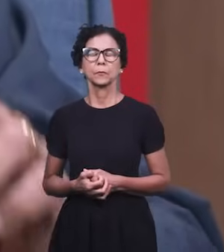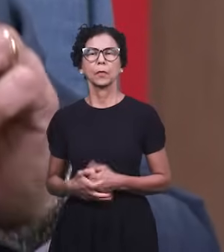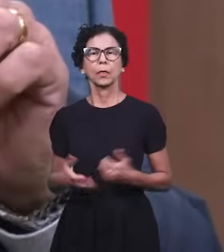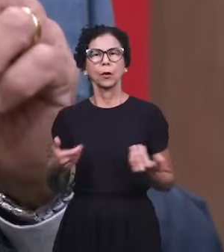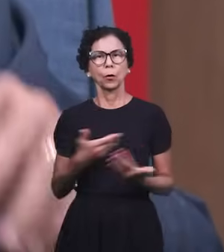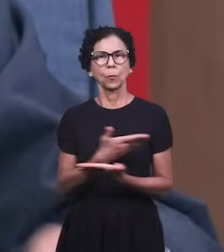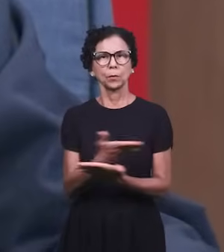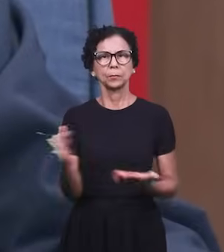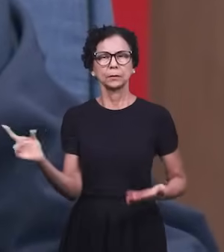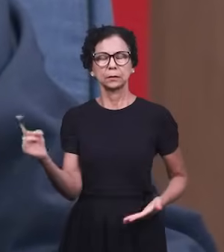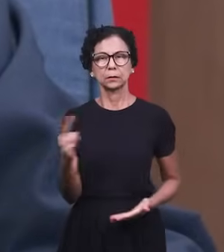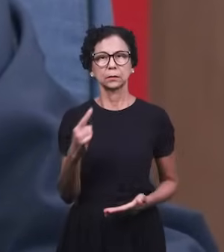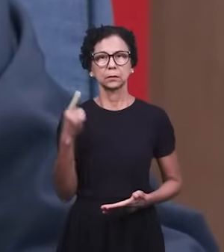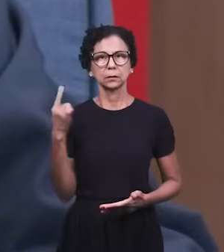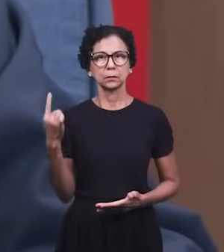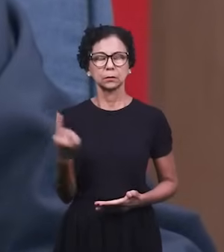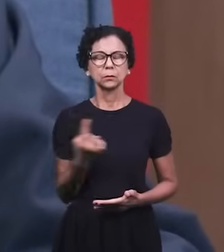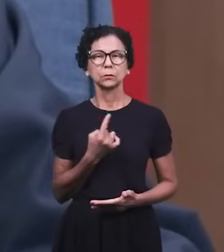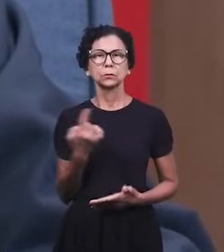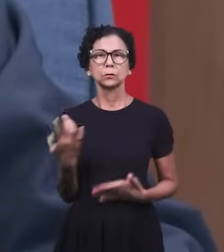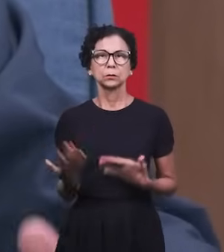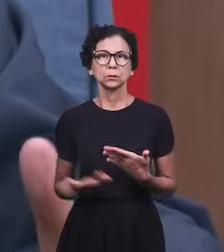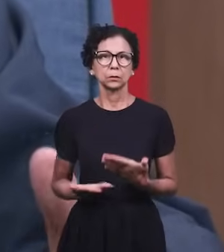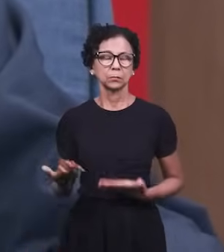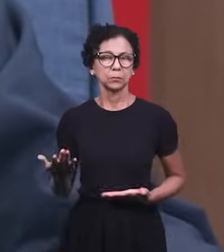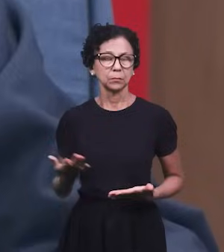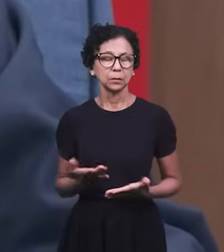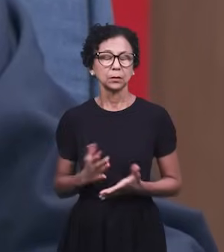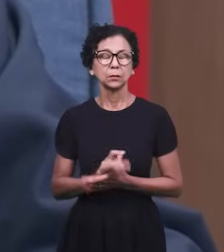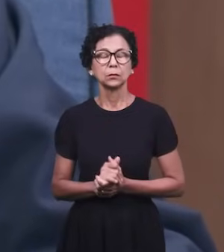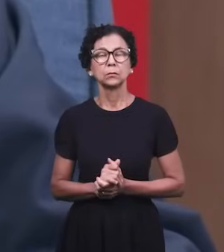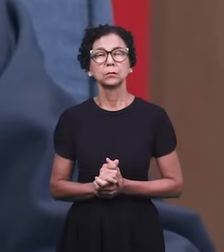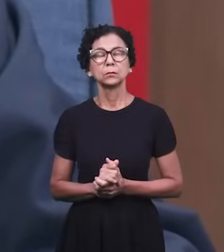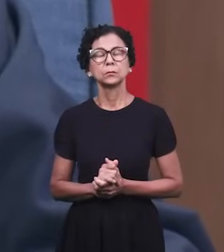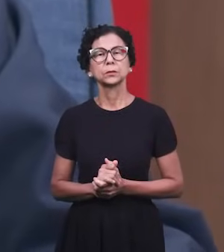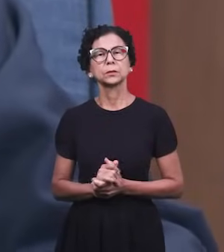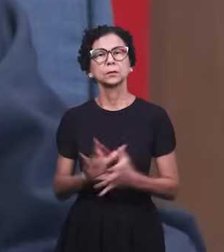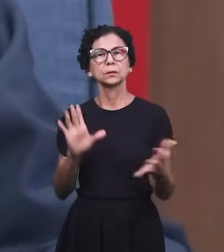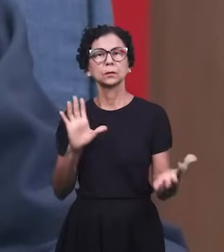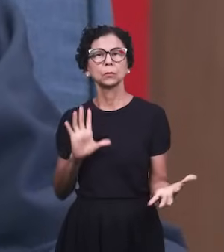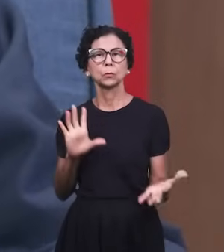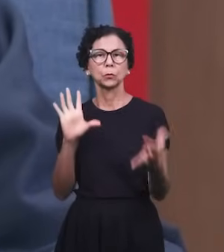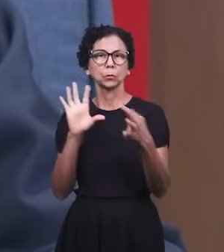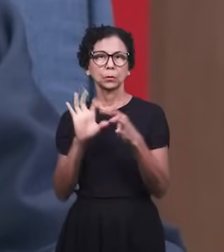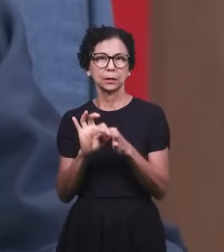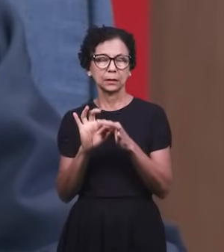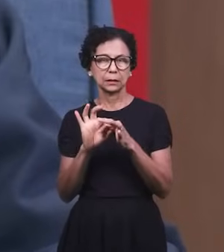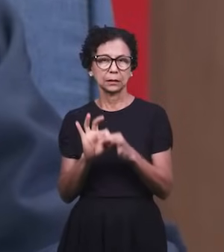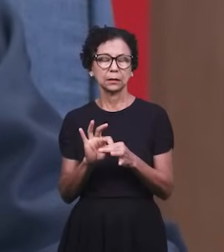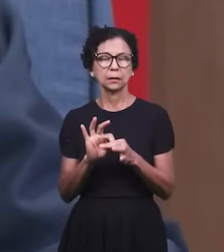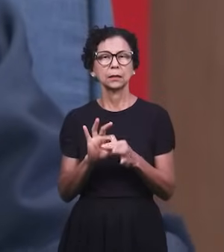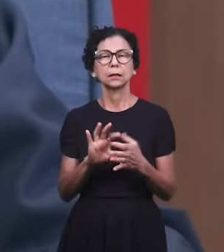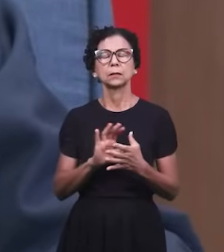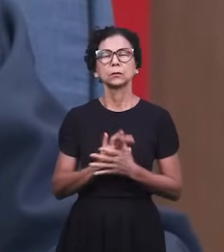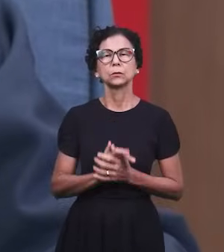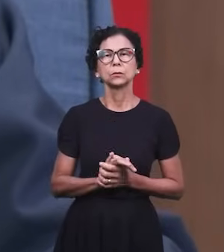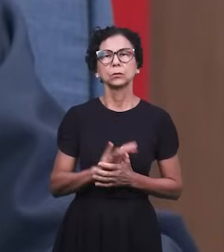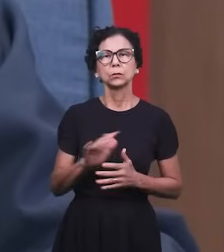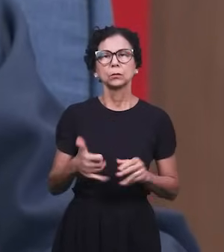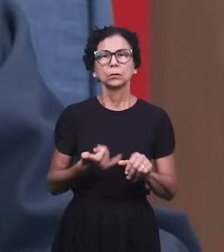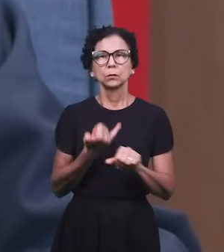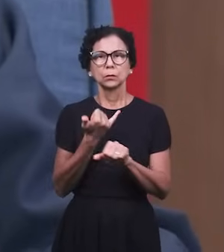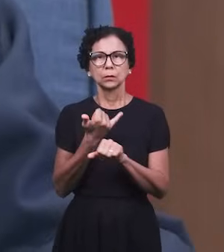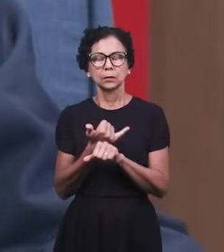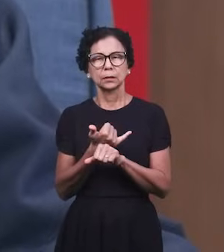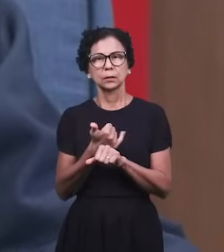Eu quero saudar a todos os nossos irmãos, aqueles que estão ligados conosco na TV aberta, canal 126 também,